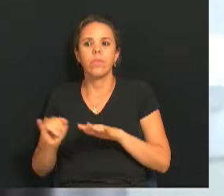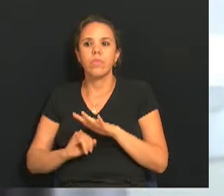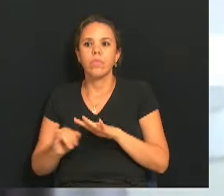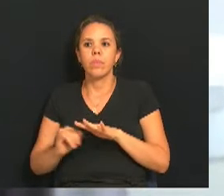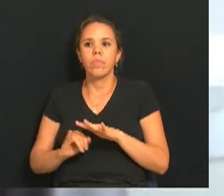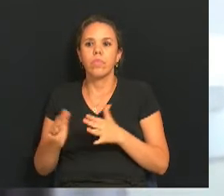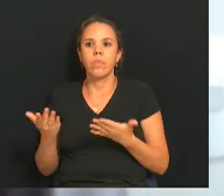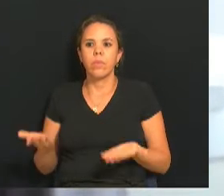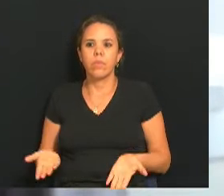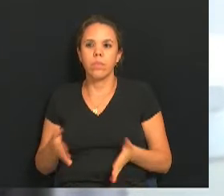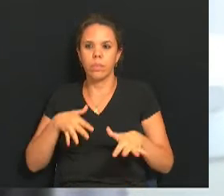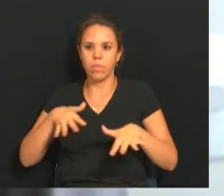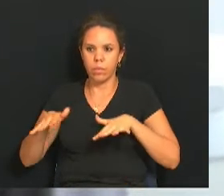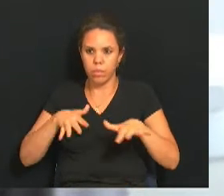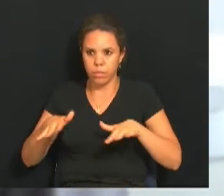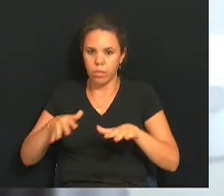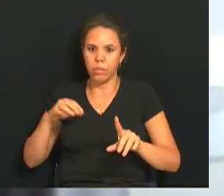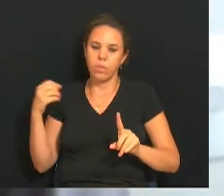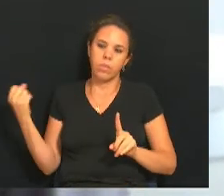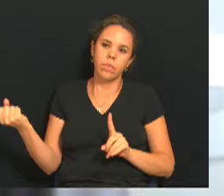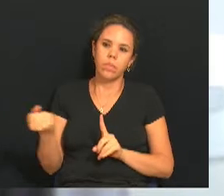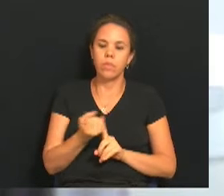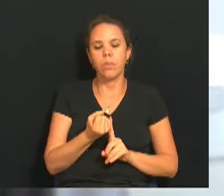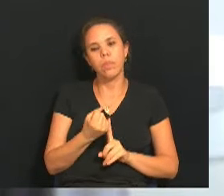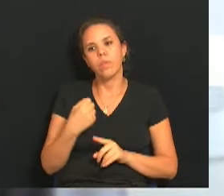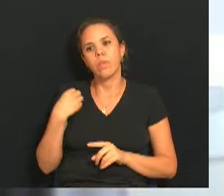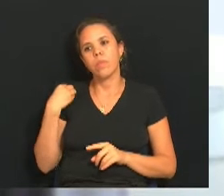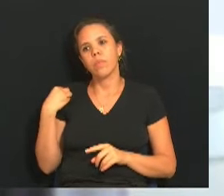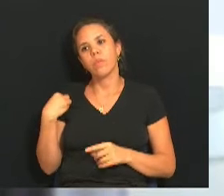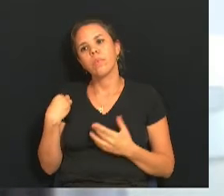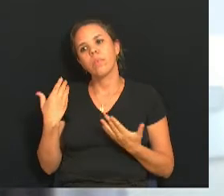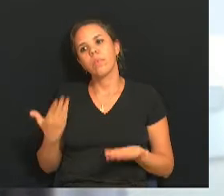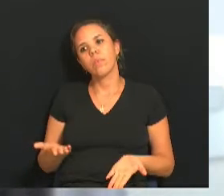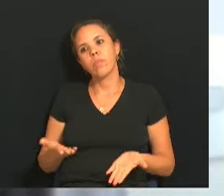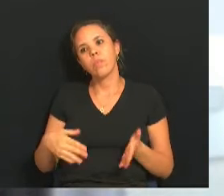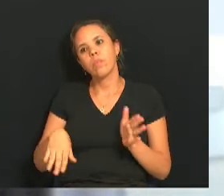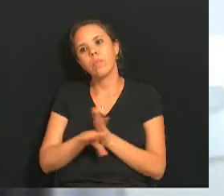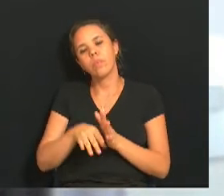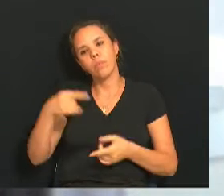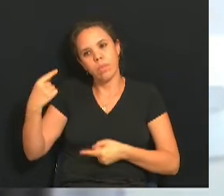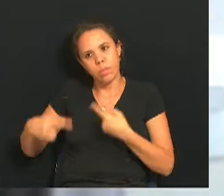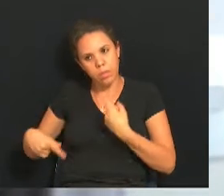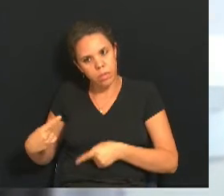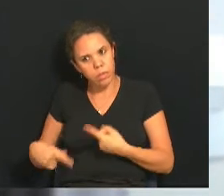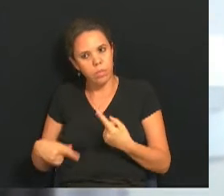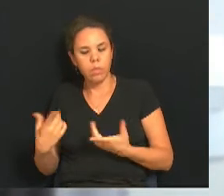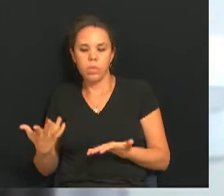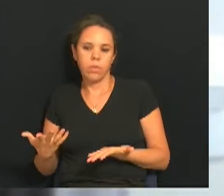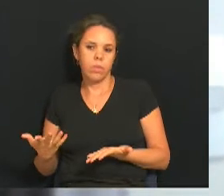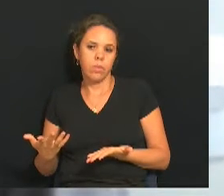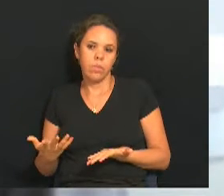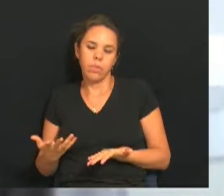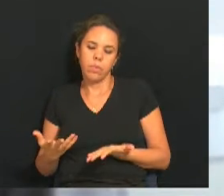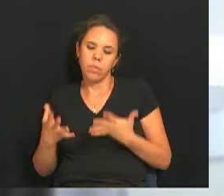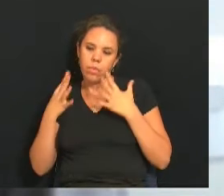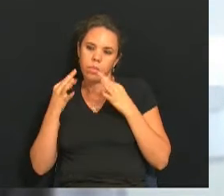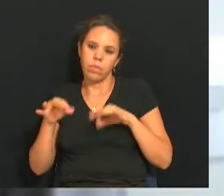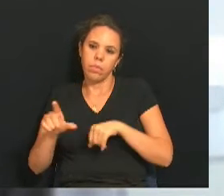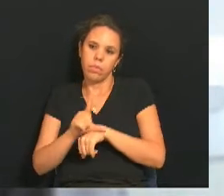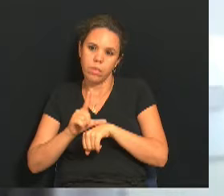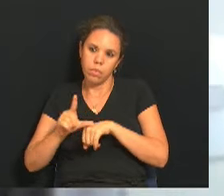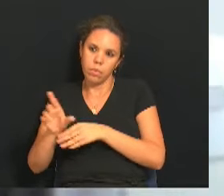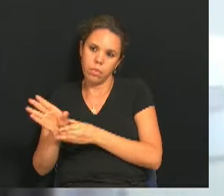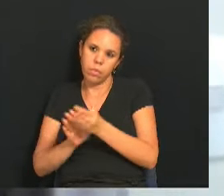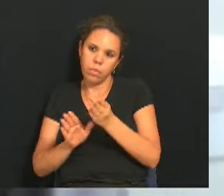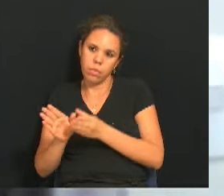de movimentos sociais. Então, se chegou a discutir, olhando, inclusive, para legislações de conselho um pouco